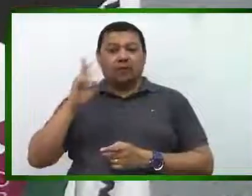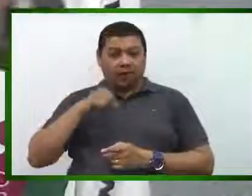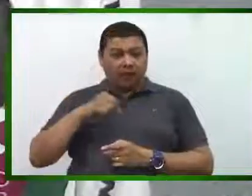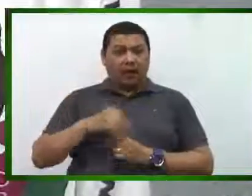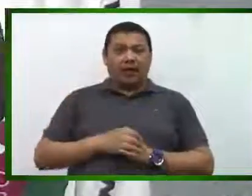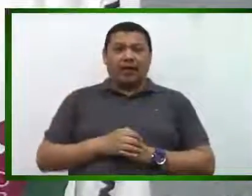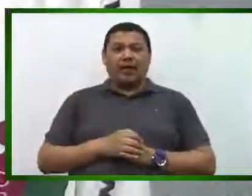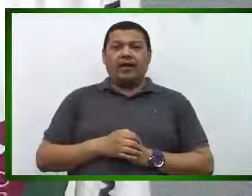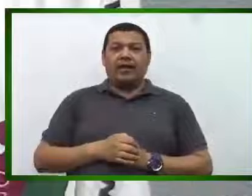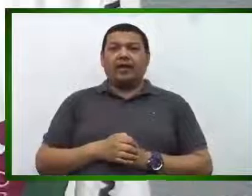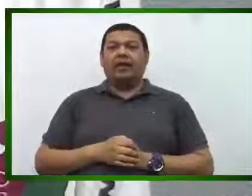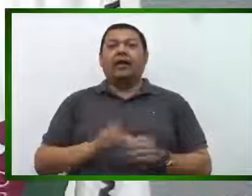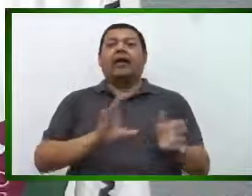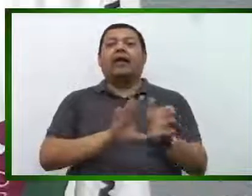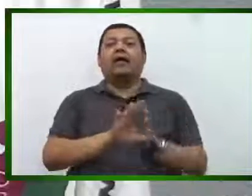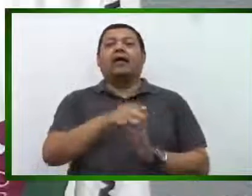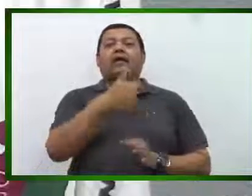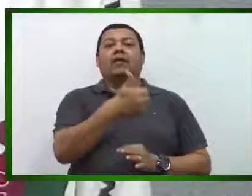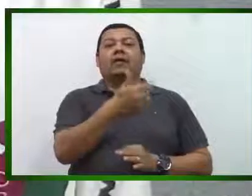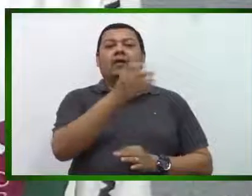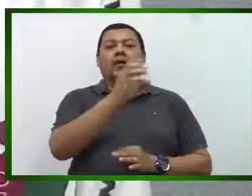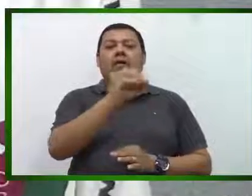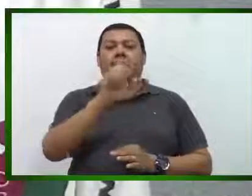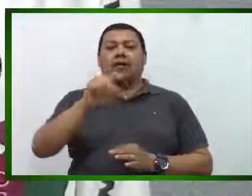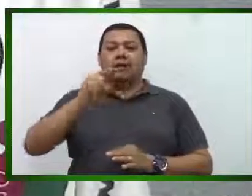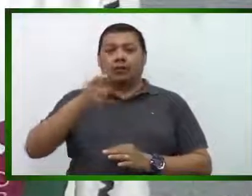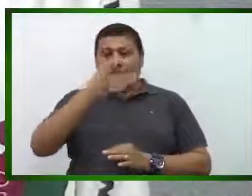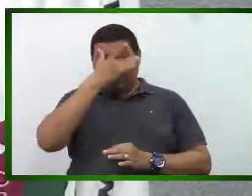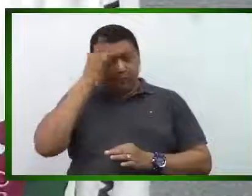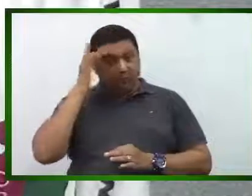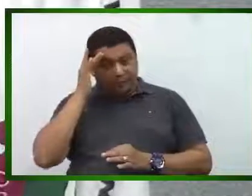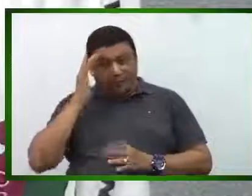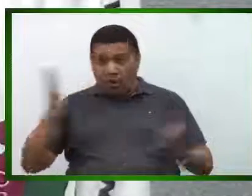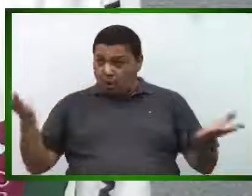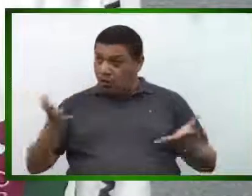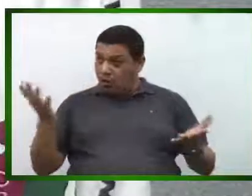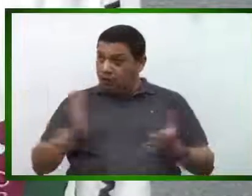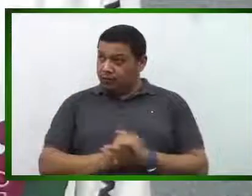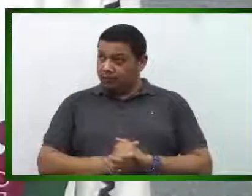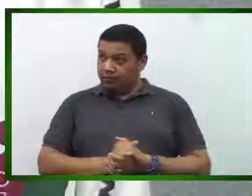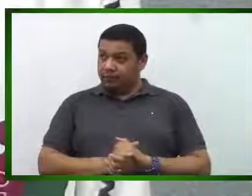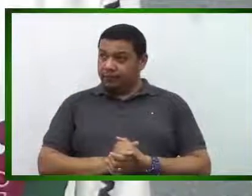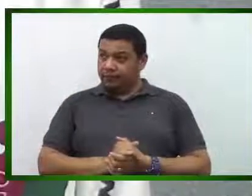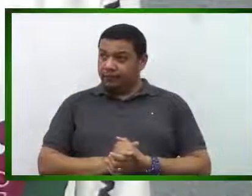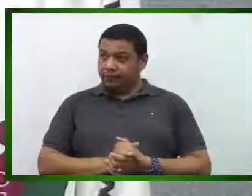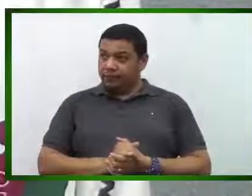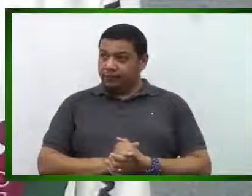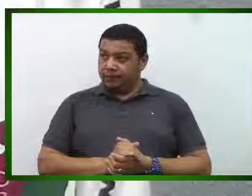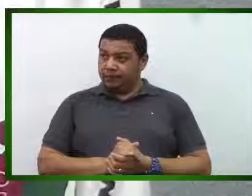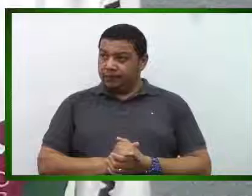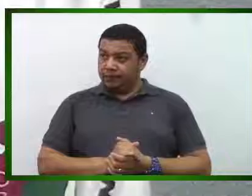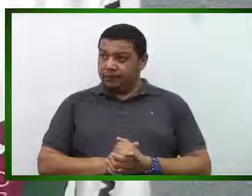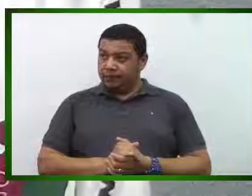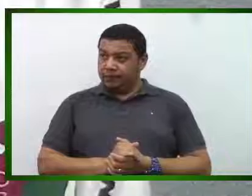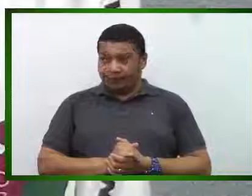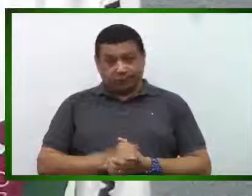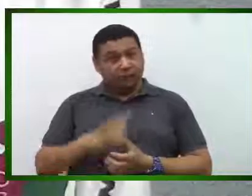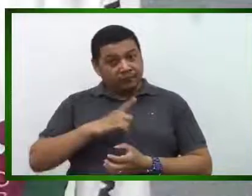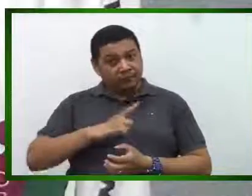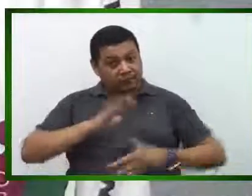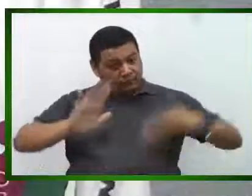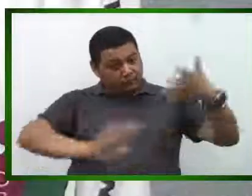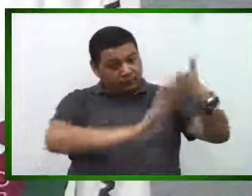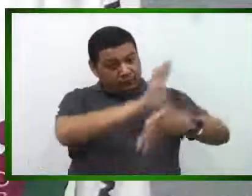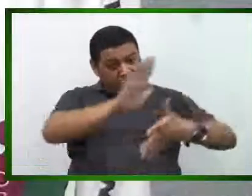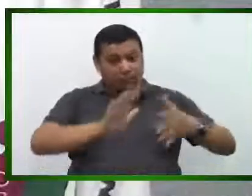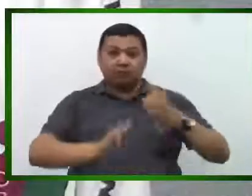cidade de 100 mil habitantes. Hoje nós escutamos palavras, tanto boas como